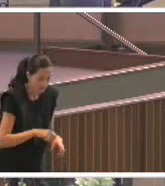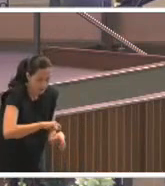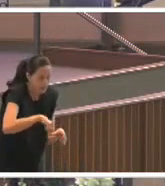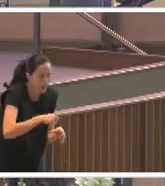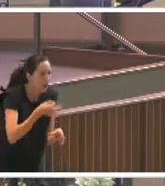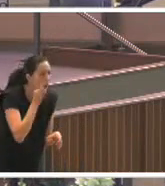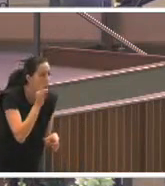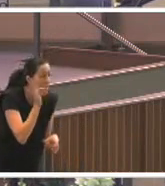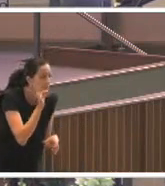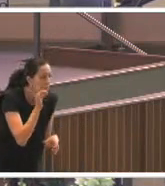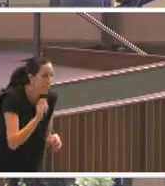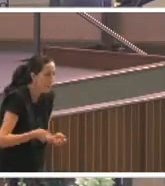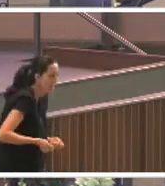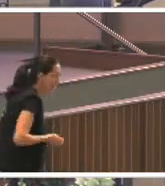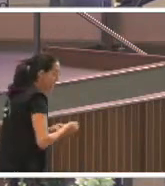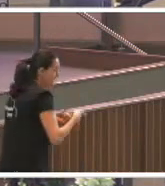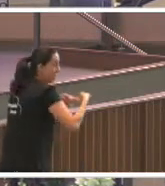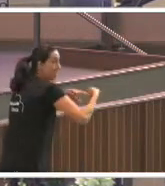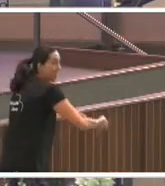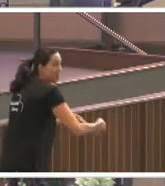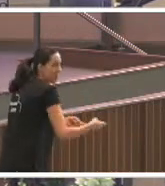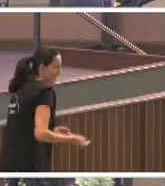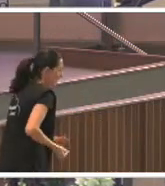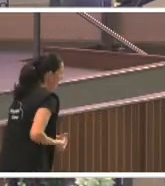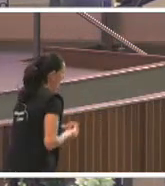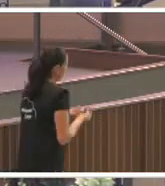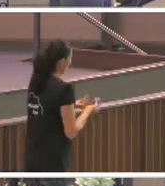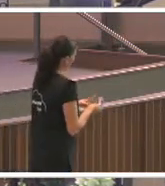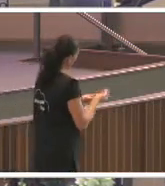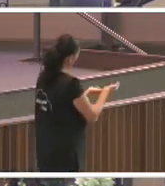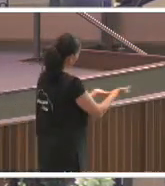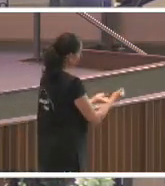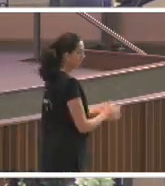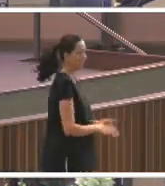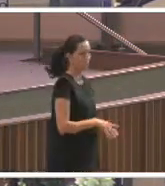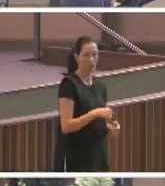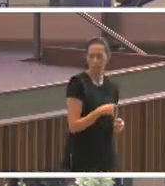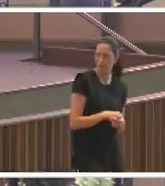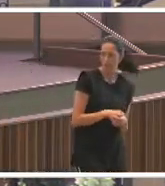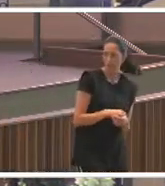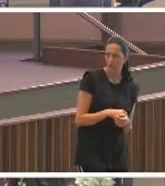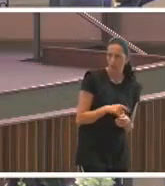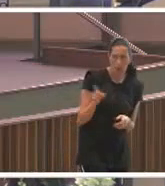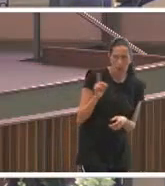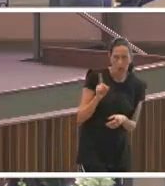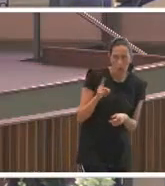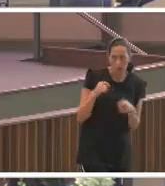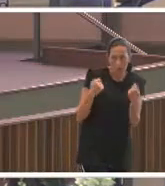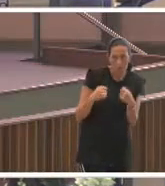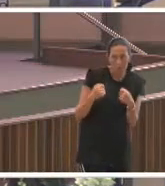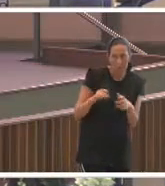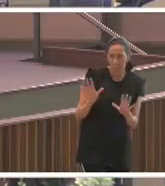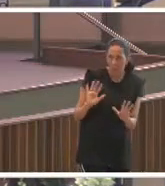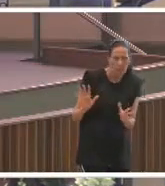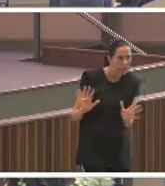E a mulher começou a ficar incomodada com aquilo, disse: não precisa. Eu falei: não, estou aqui para servi-la.